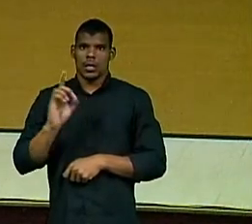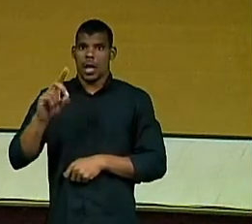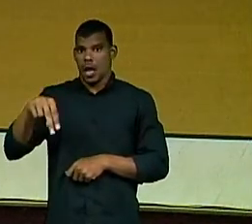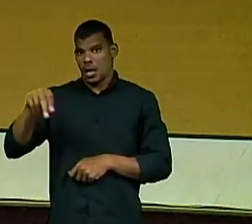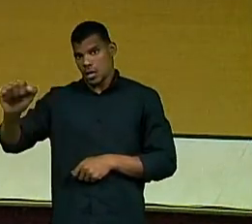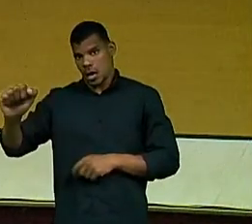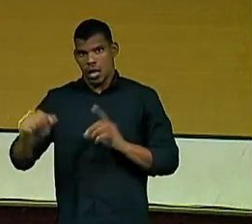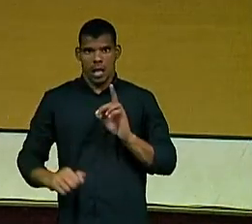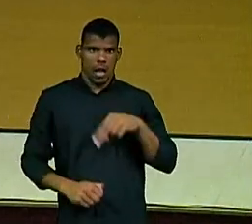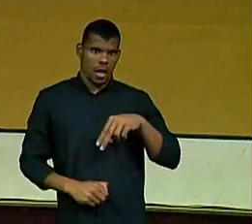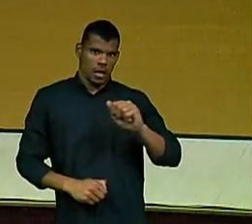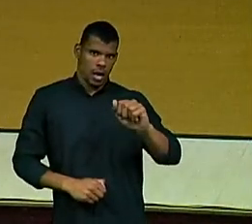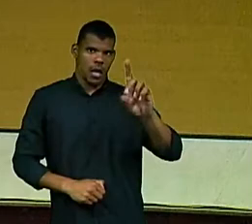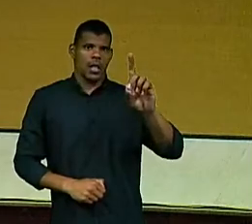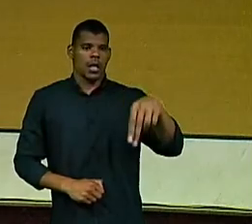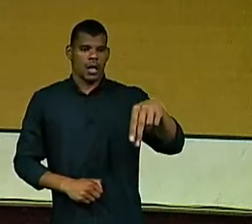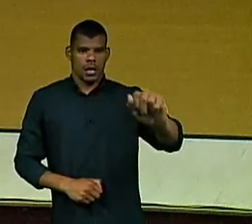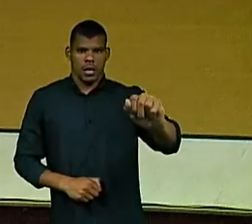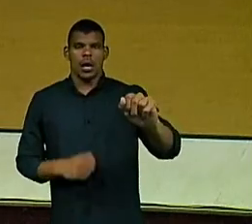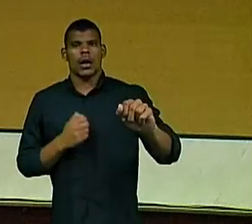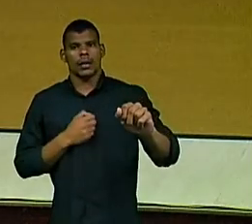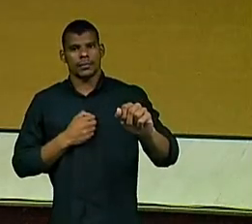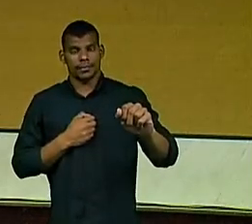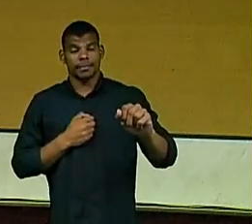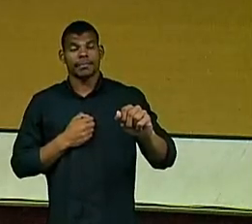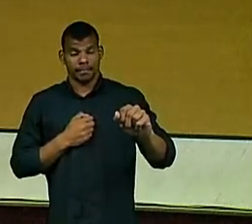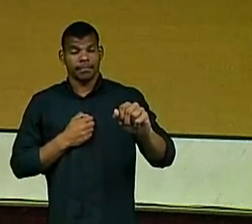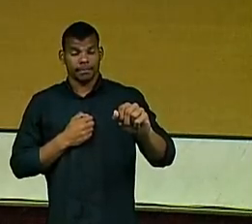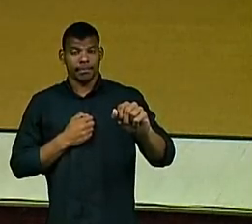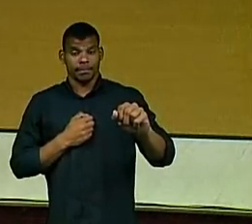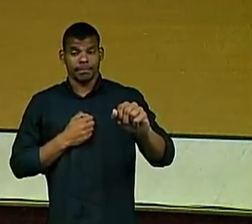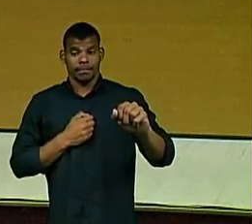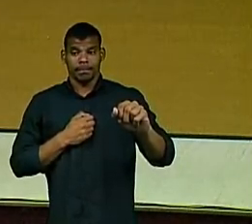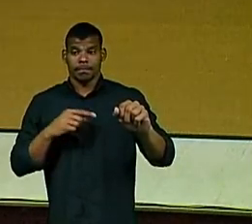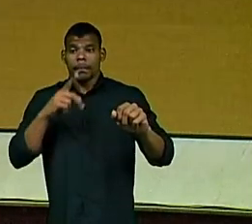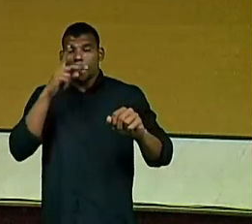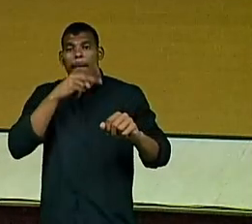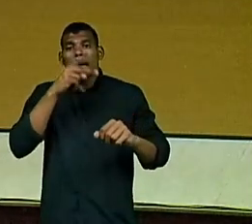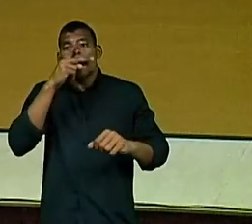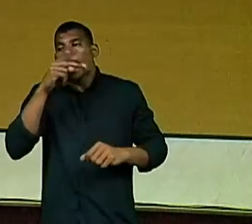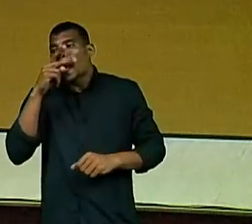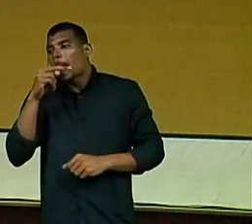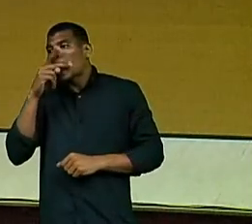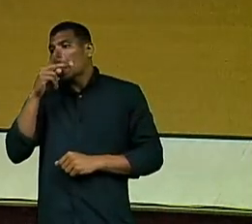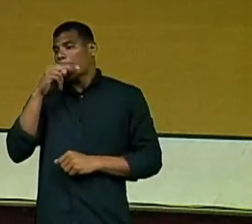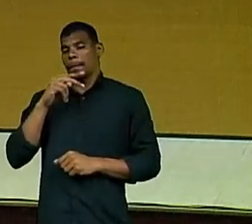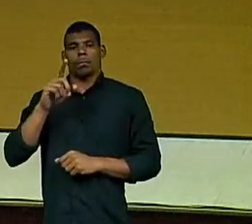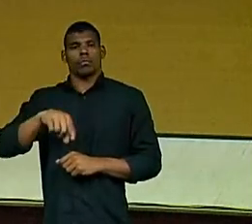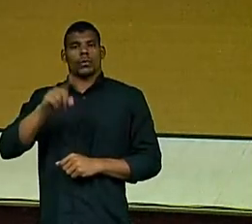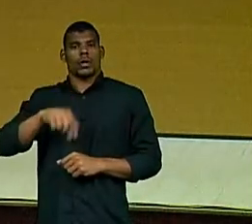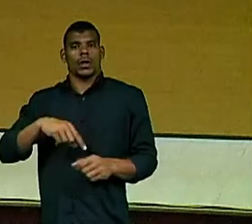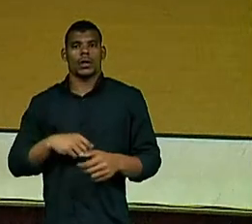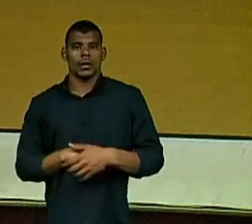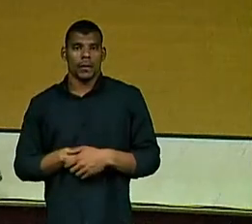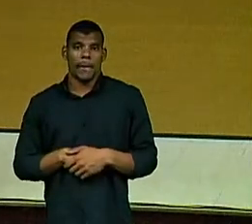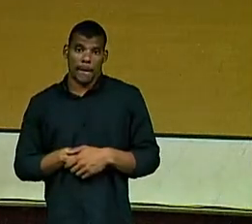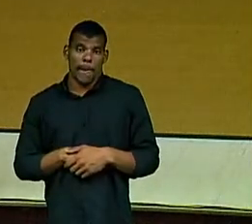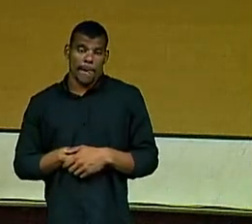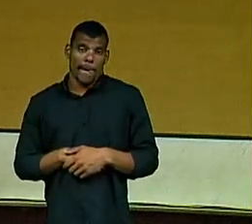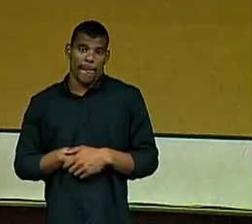proteínas para ler a molécula de DNA ela é a mesma em todos os seres vivos e isso